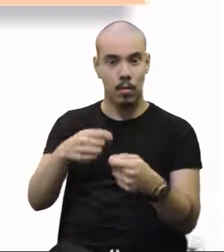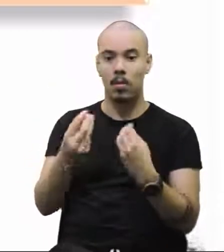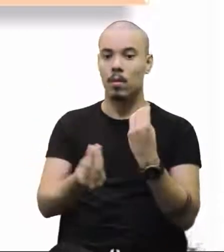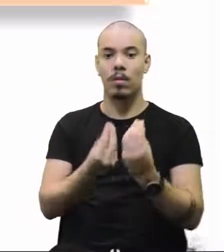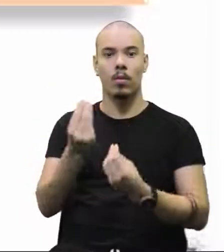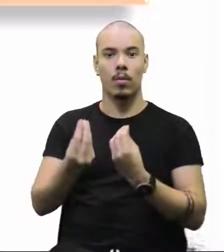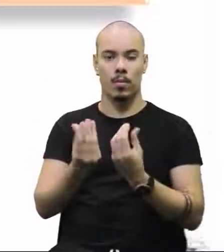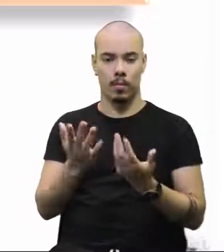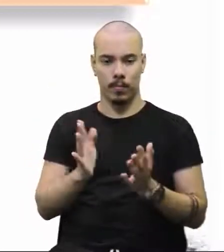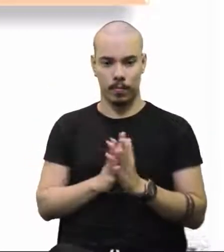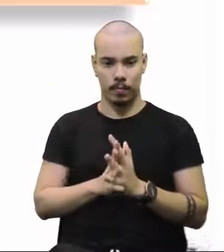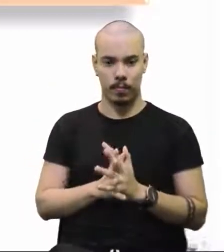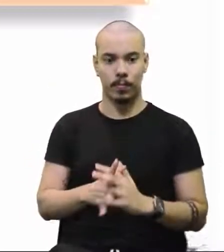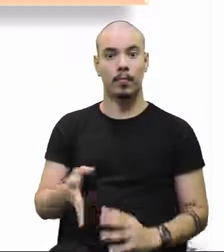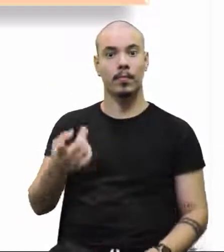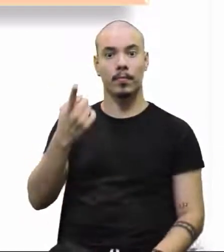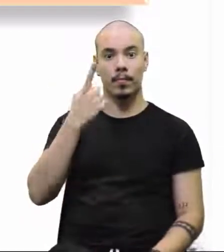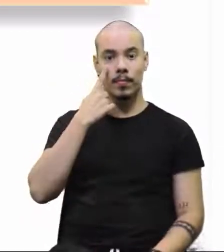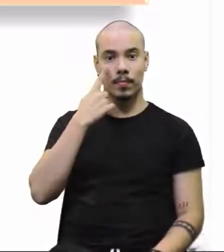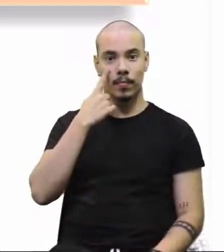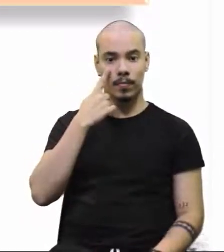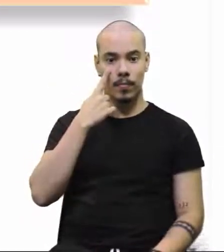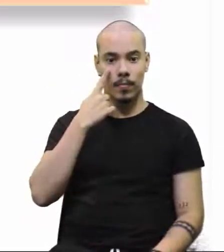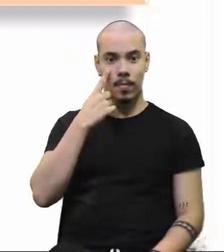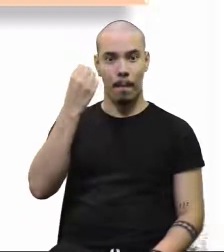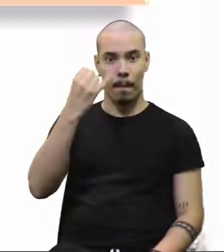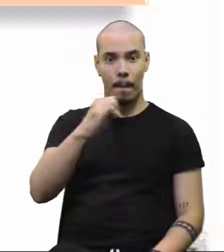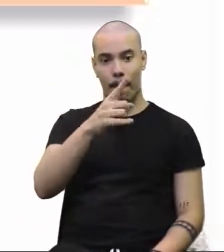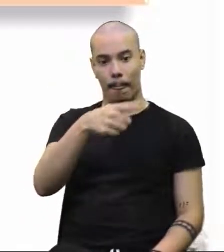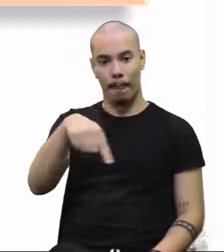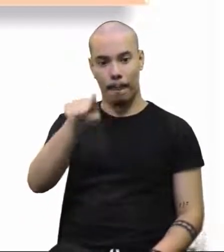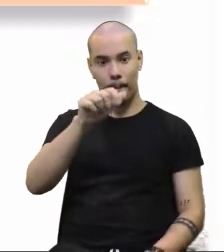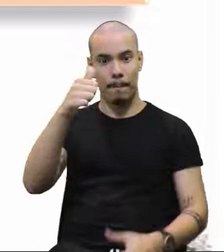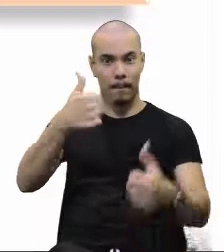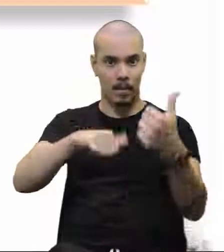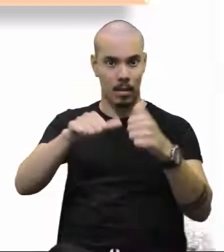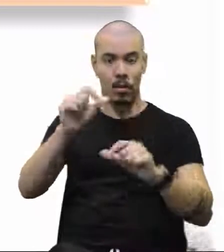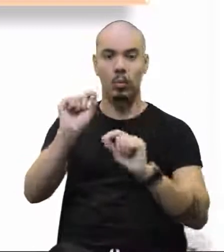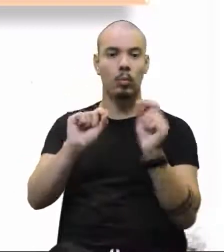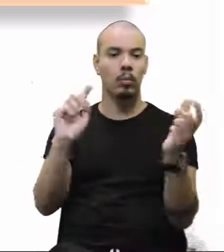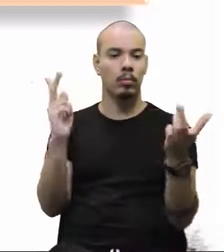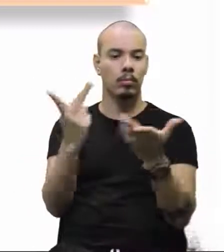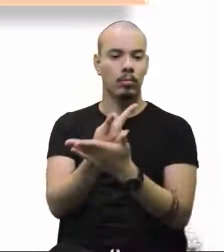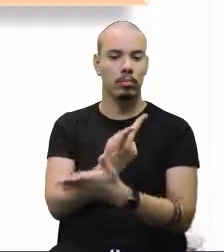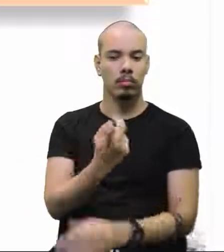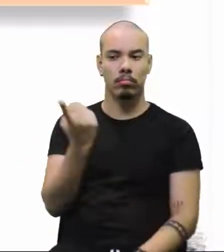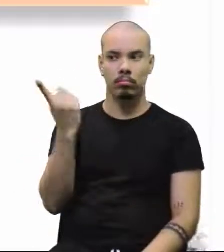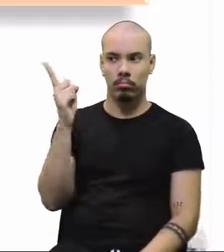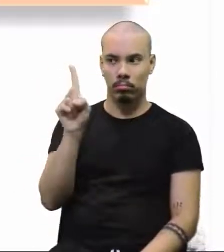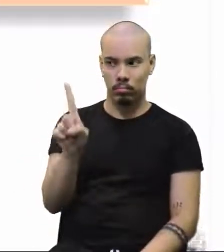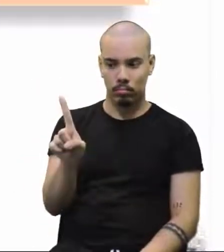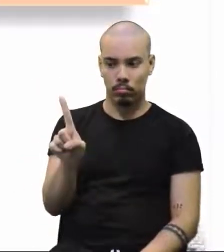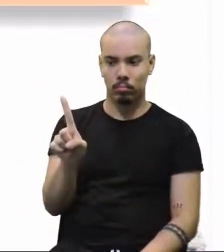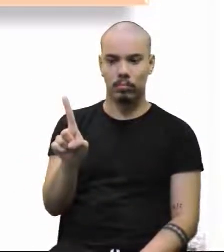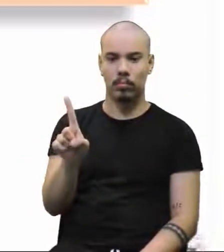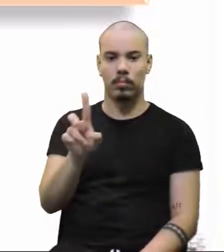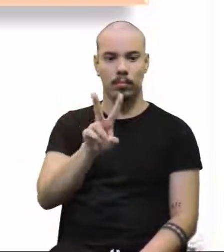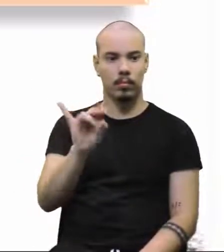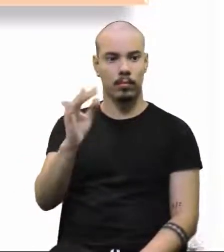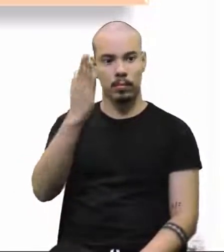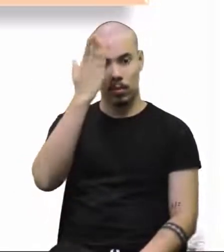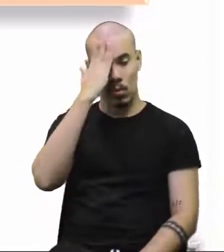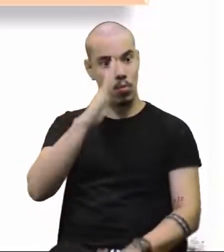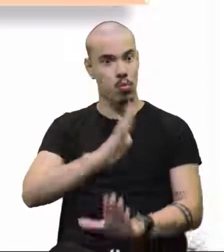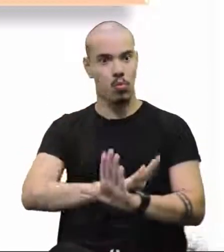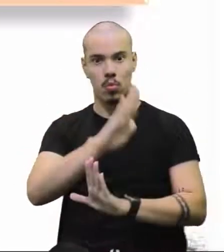interior da barra. Então, olha só, se você analisar, né, o que acontece com um portador, você vai saber com todos,